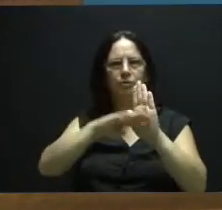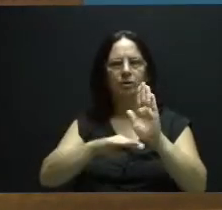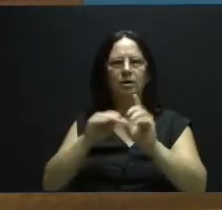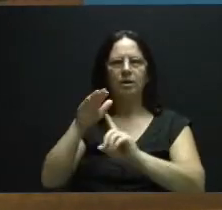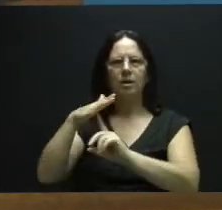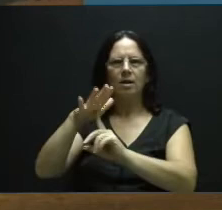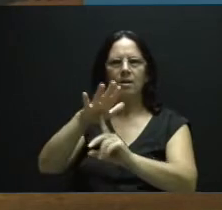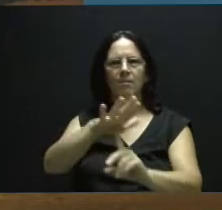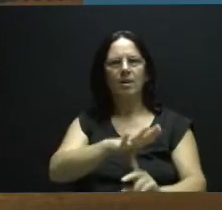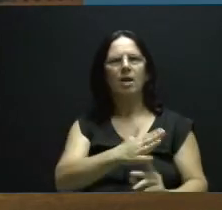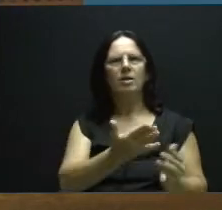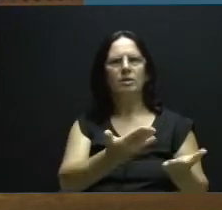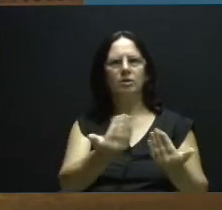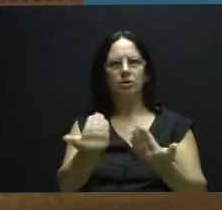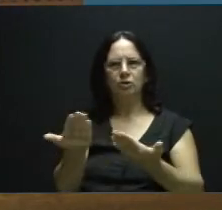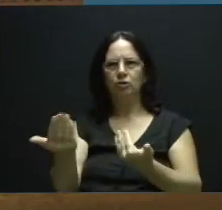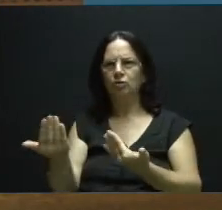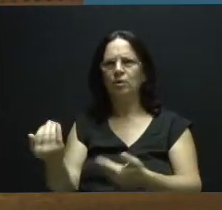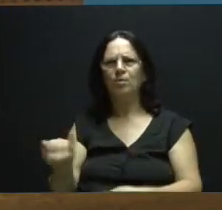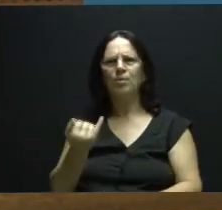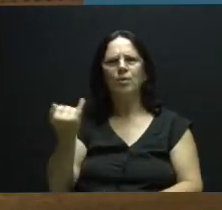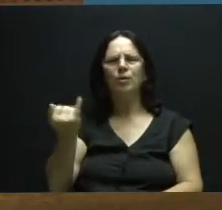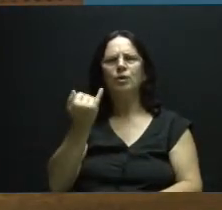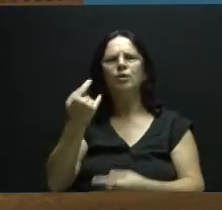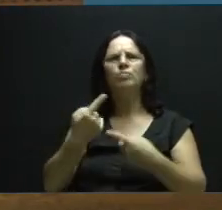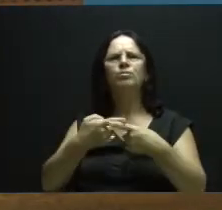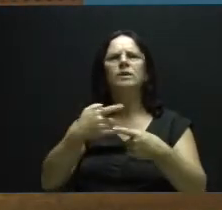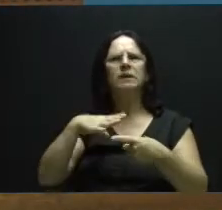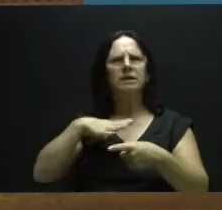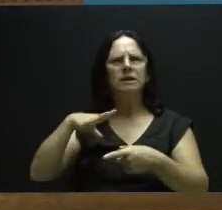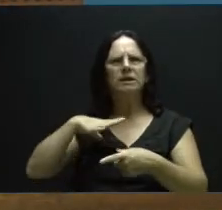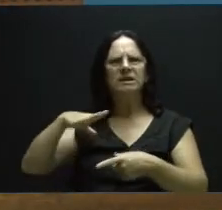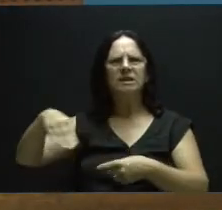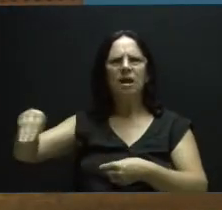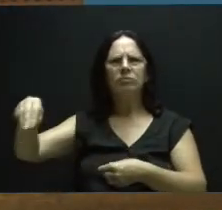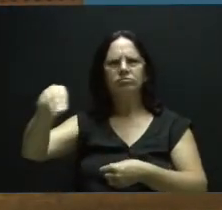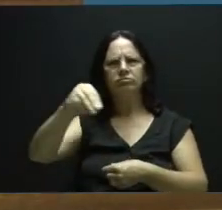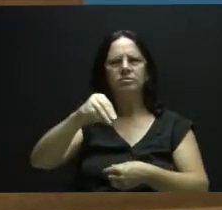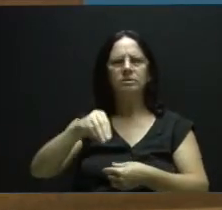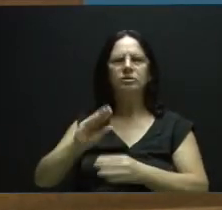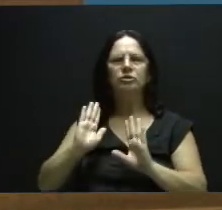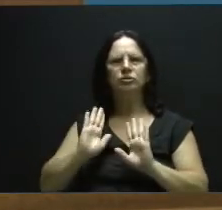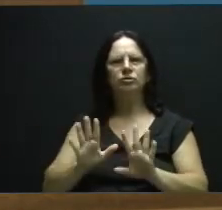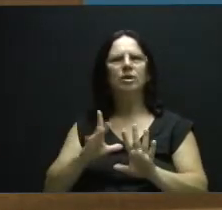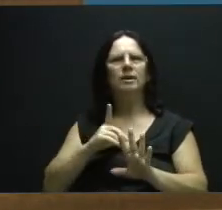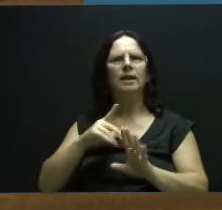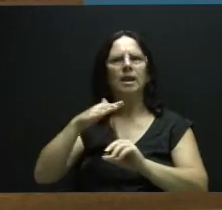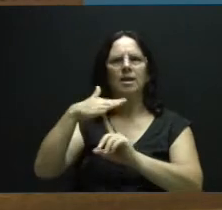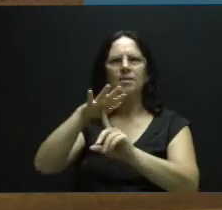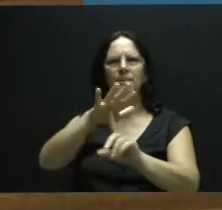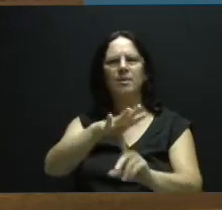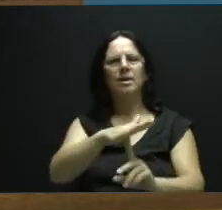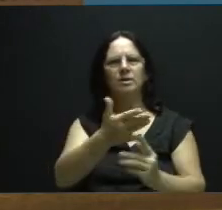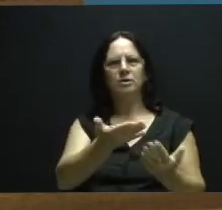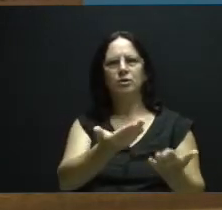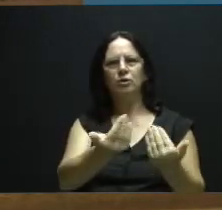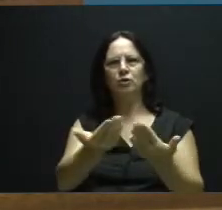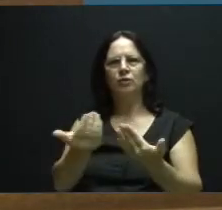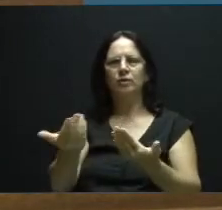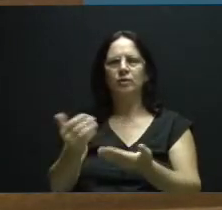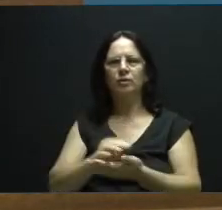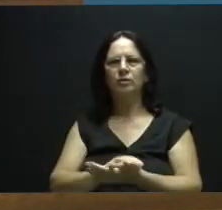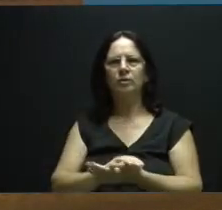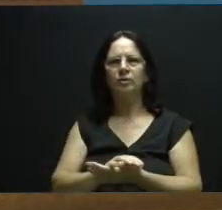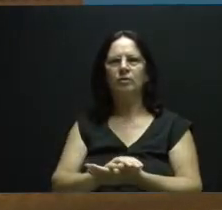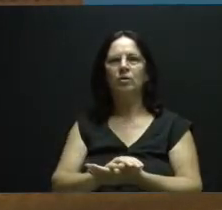da juventude é fundamental porque algumas cidades já contemplou essa praça da juventude acho que um